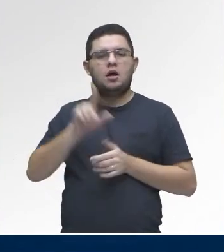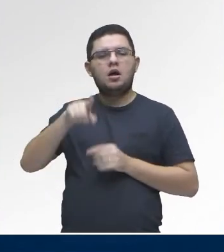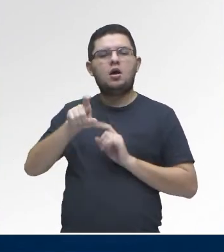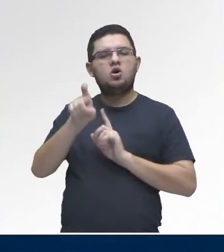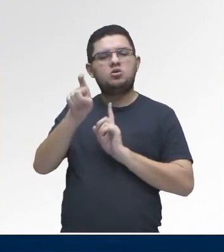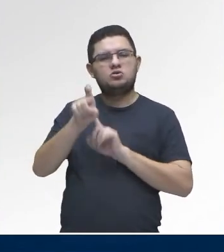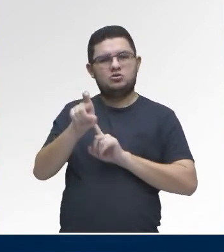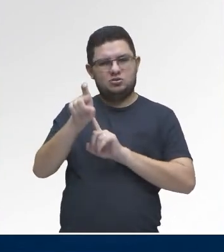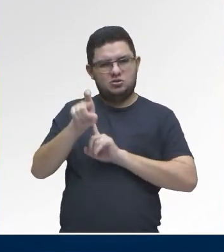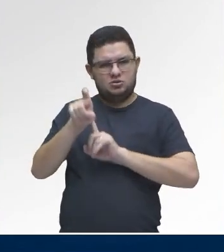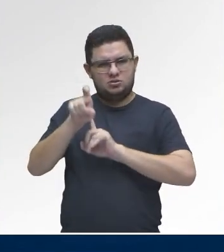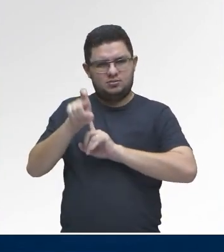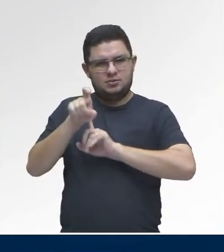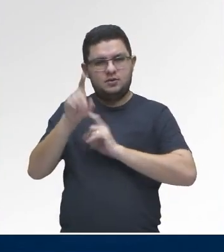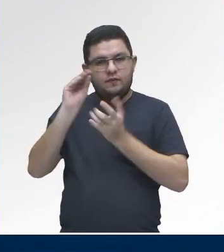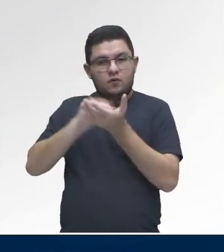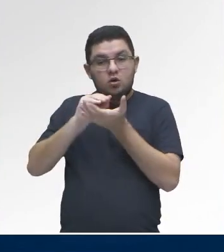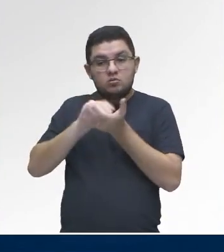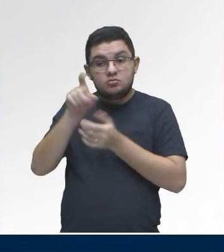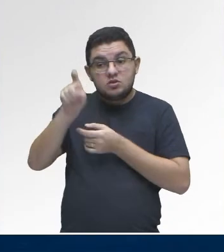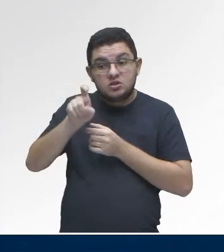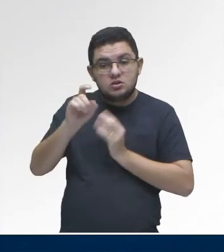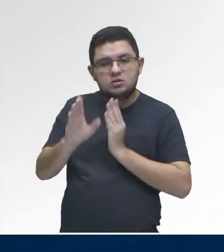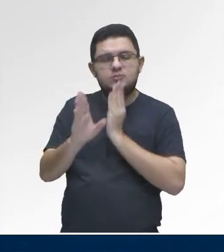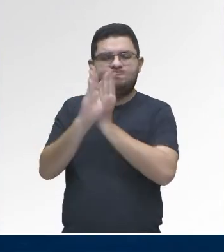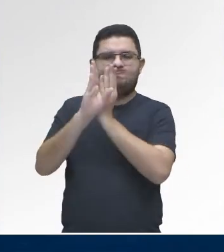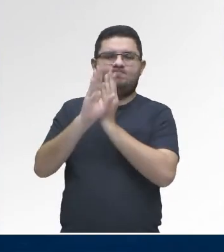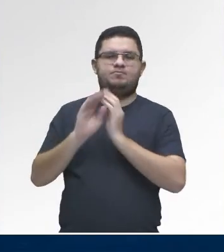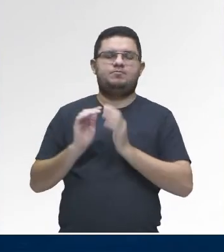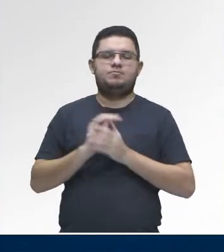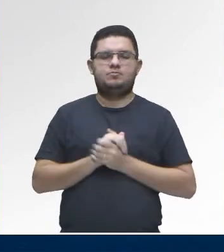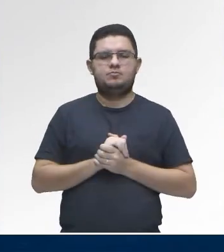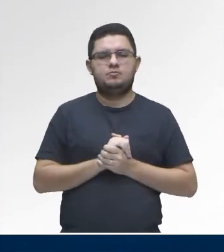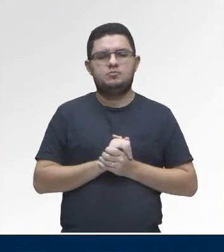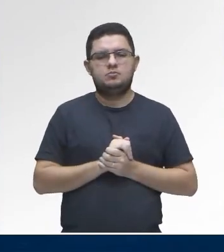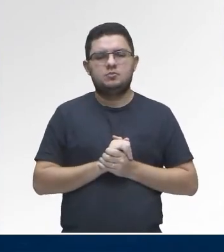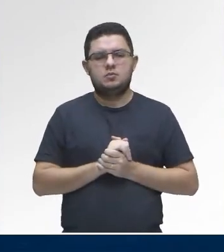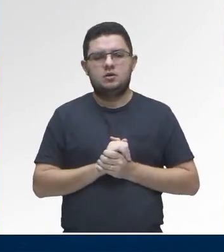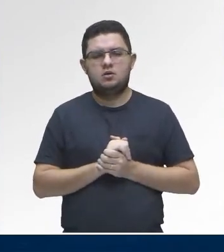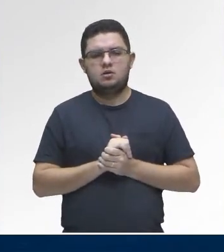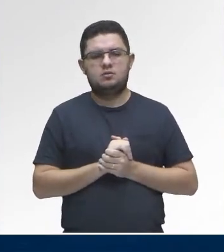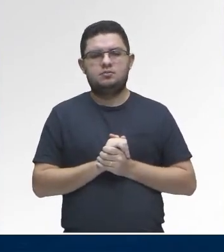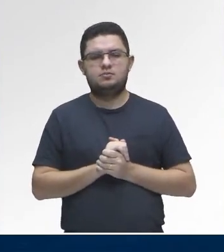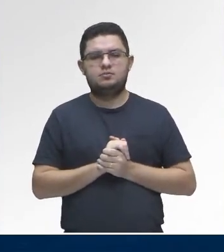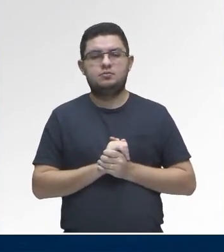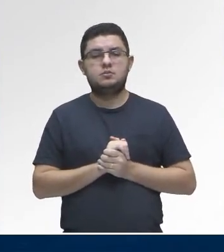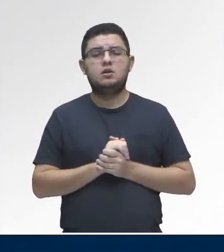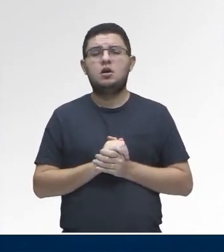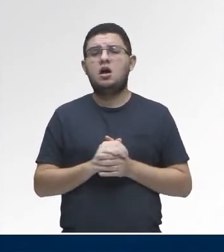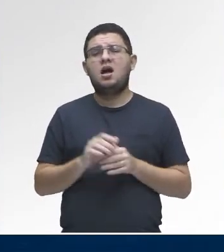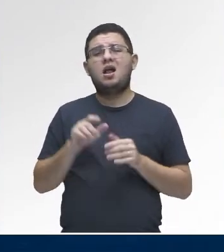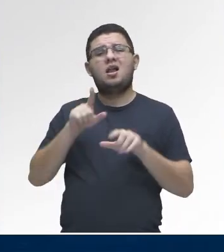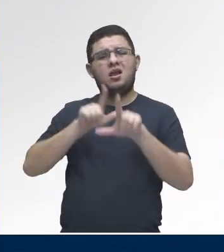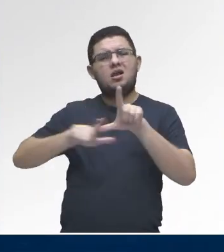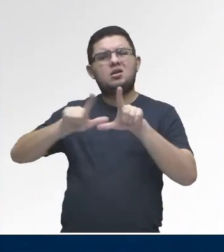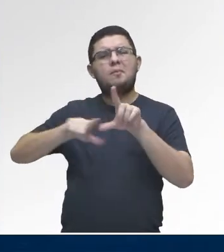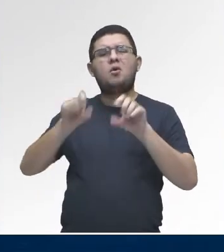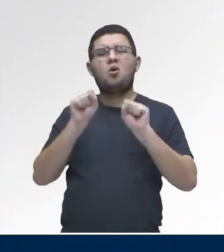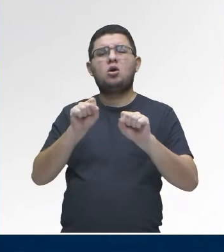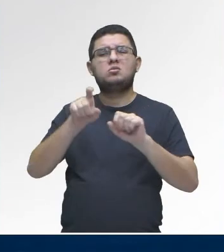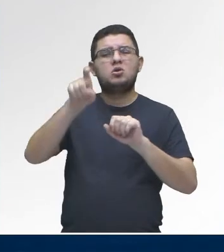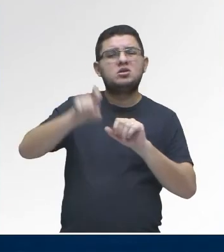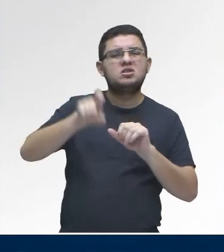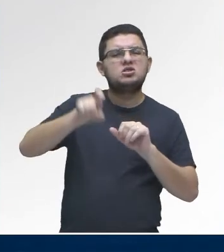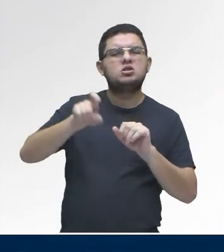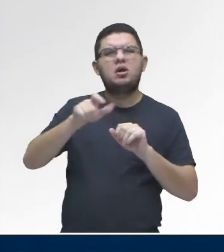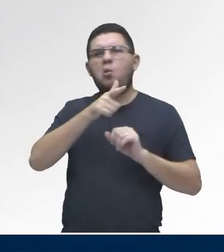Nesse exemplo a gente tem a incógnita x. Lembrando que essa letra pode variar bastante, né? Você pode colocar